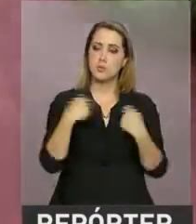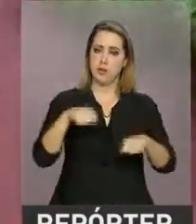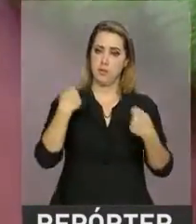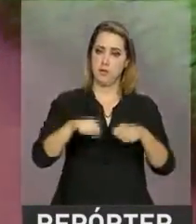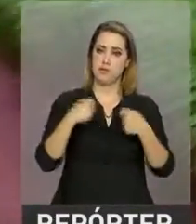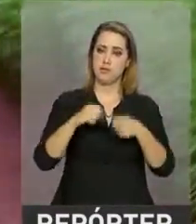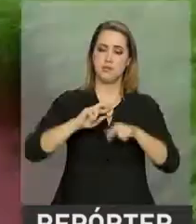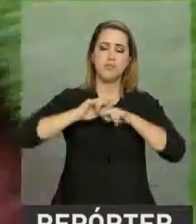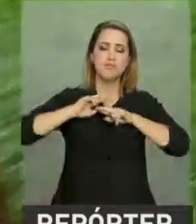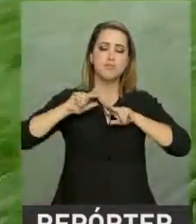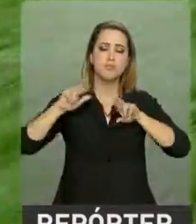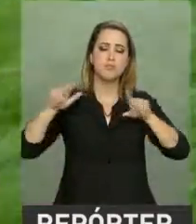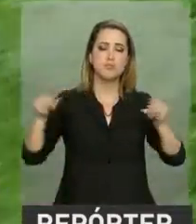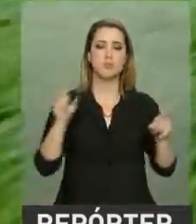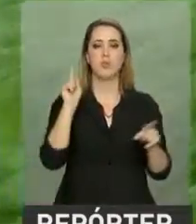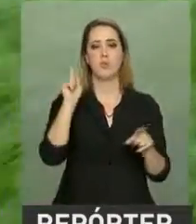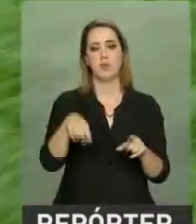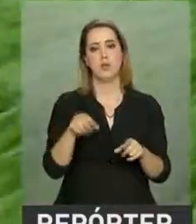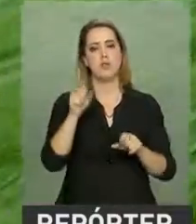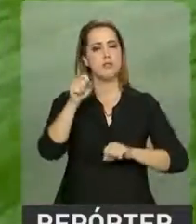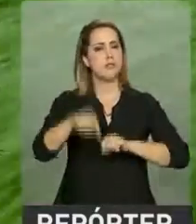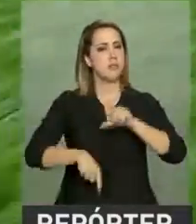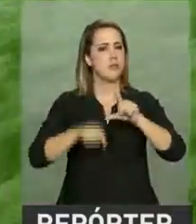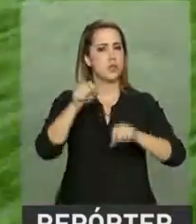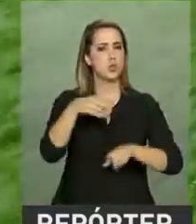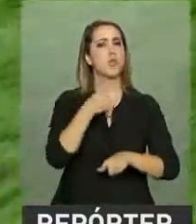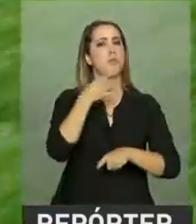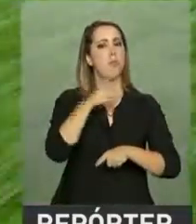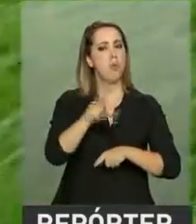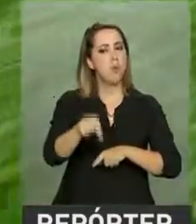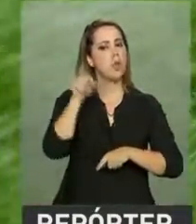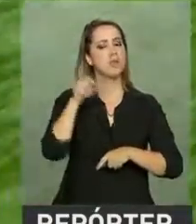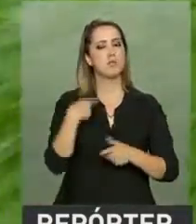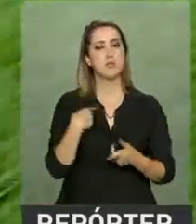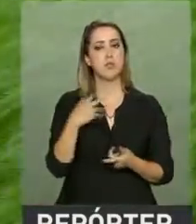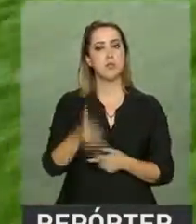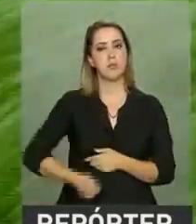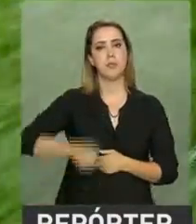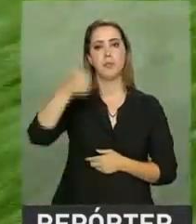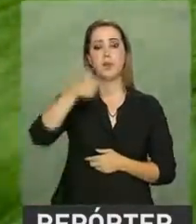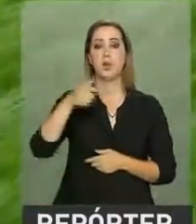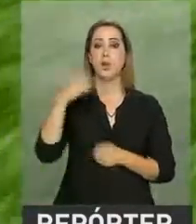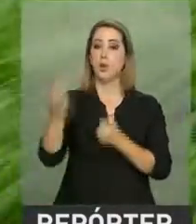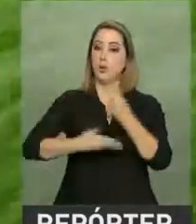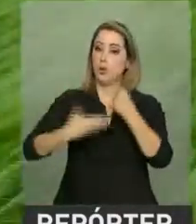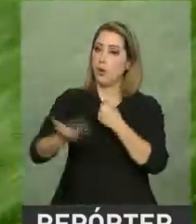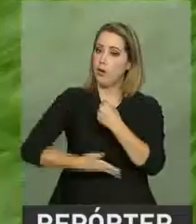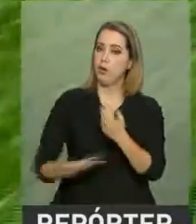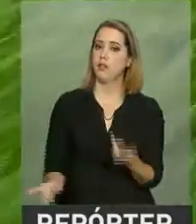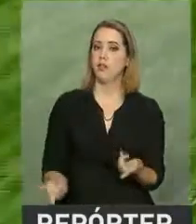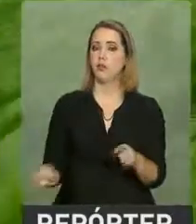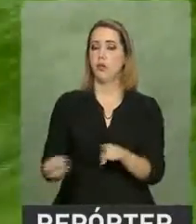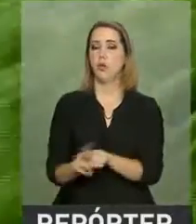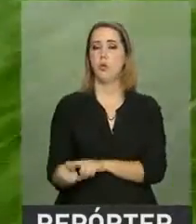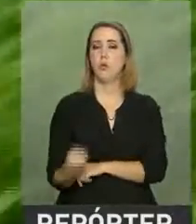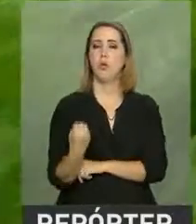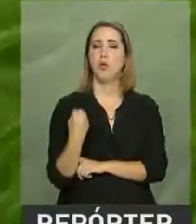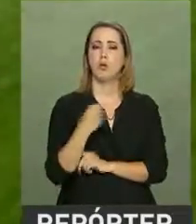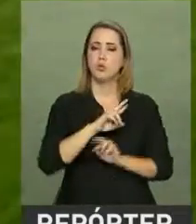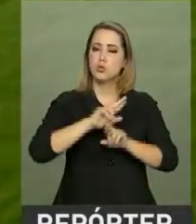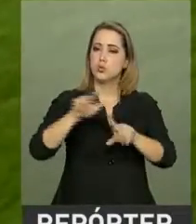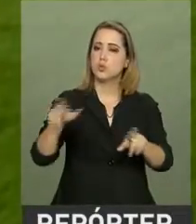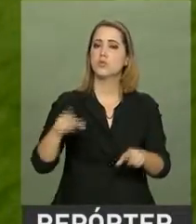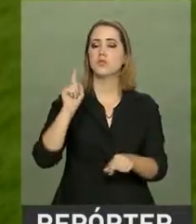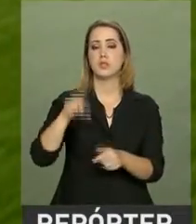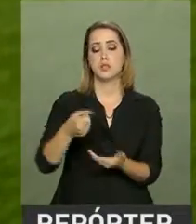adubos, fertilizantes, defensivos e sementes, que ajudam a encorpar a colheita. Como boa parte desses produtos é